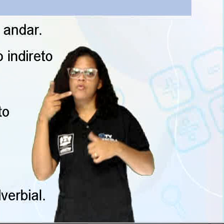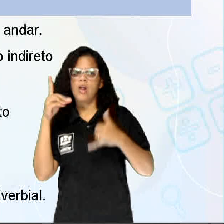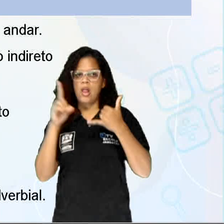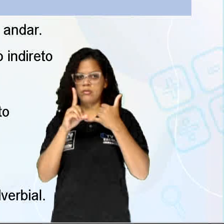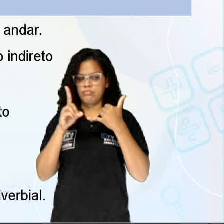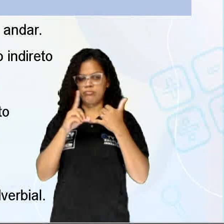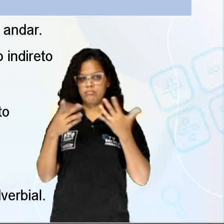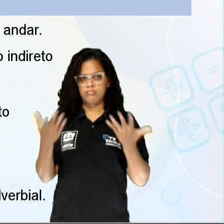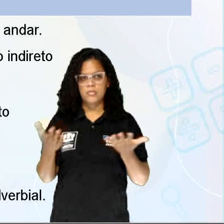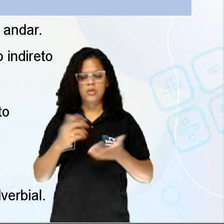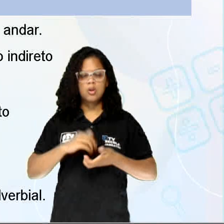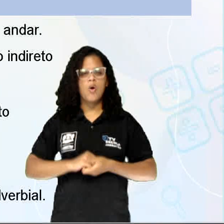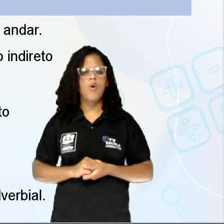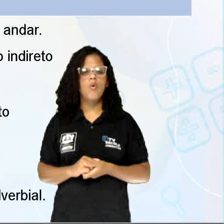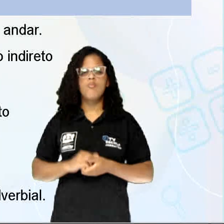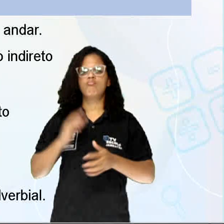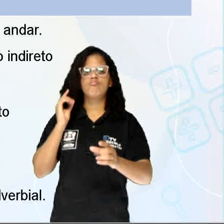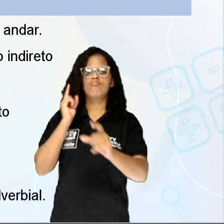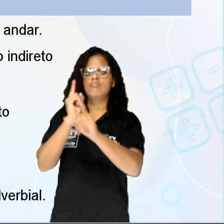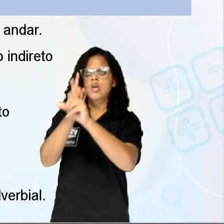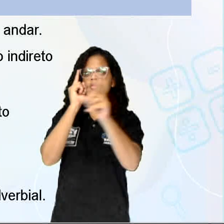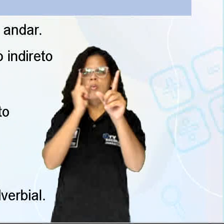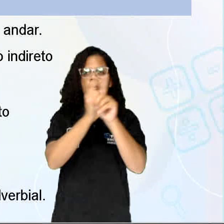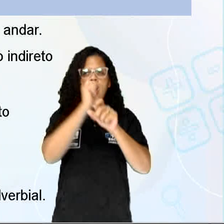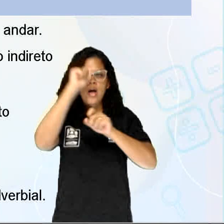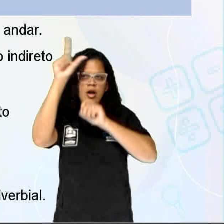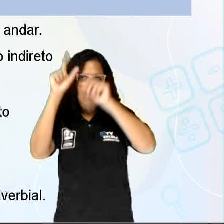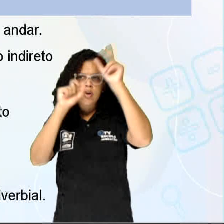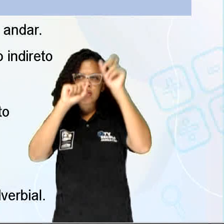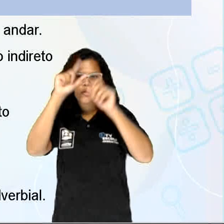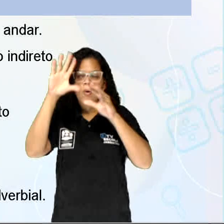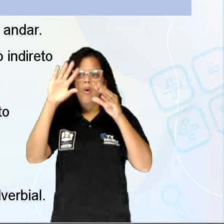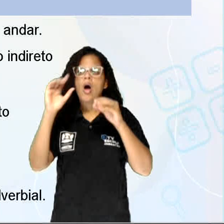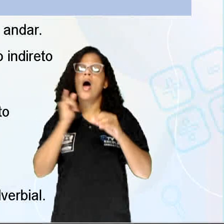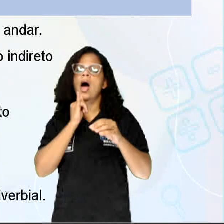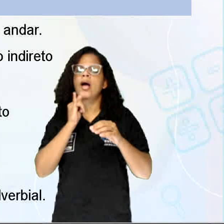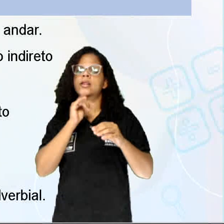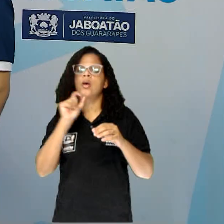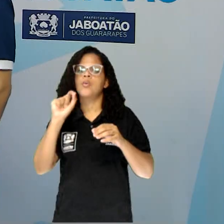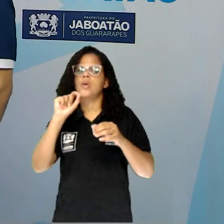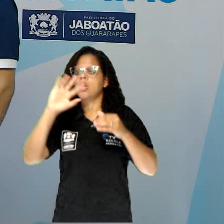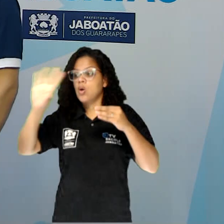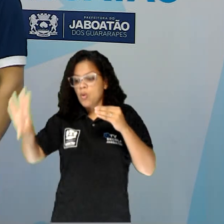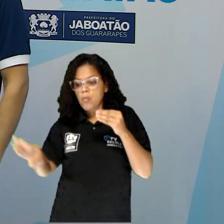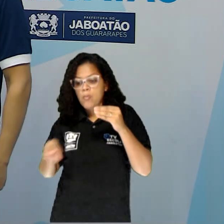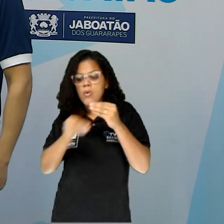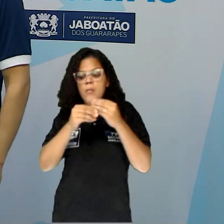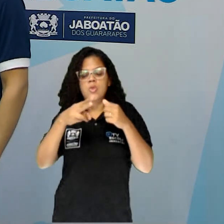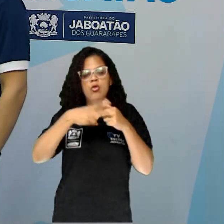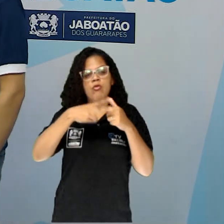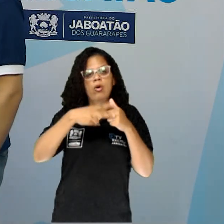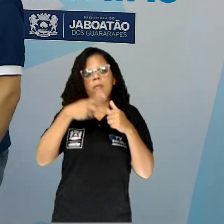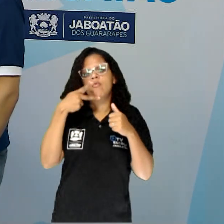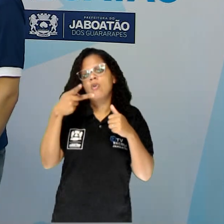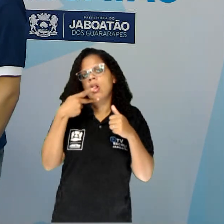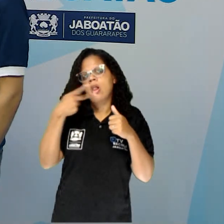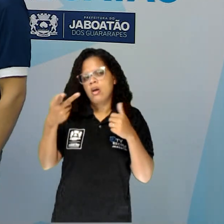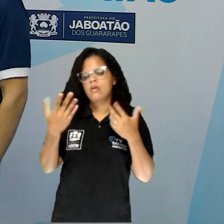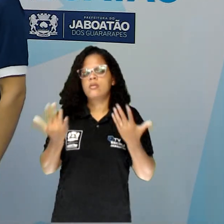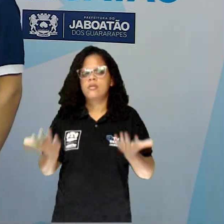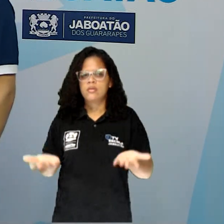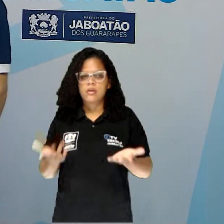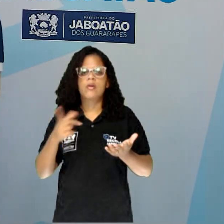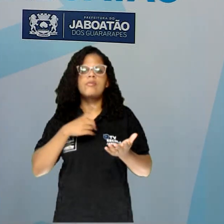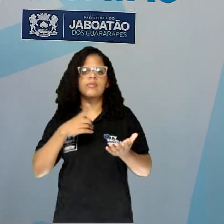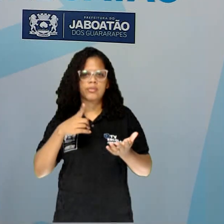direitinho, descobertas e invenção ainda faz parte do complemento do verbo falar. Então, eu tenho